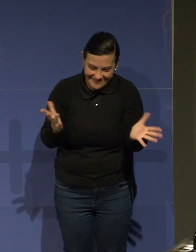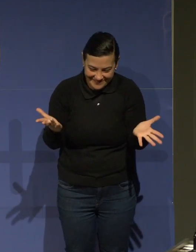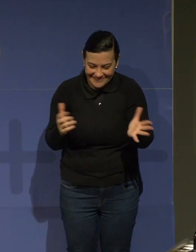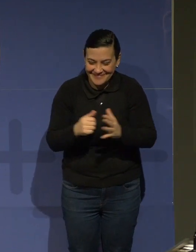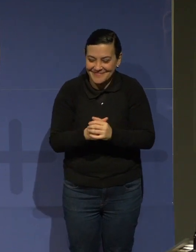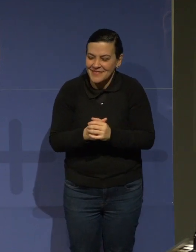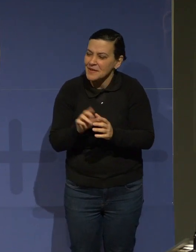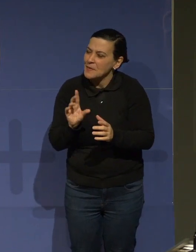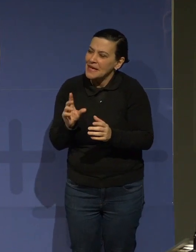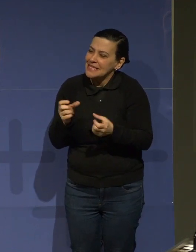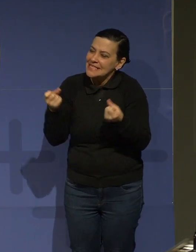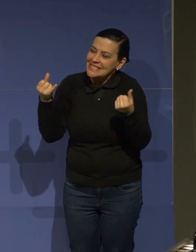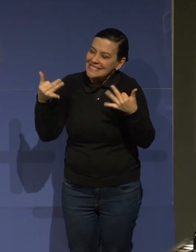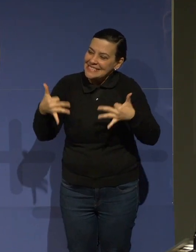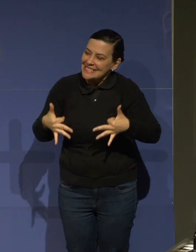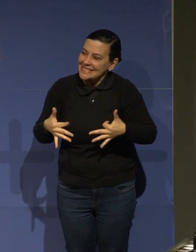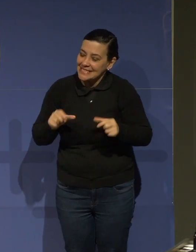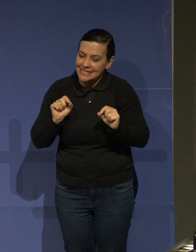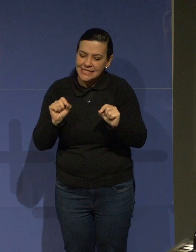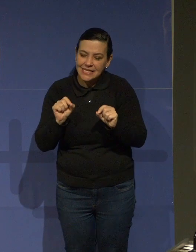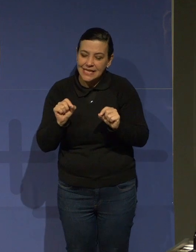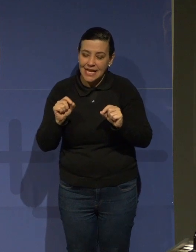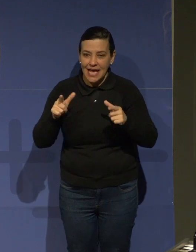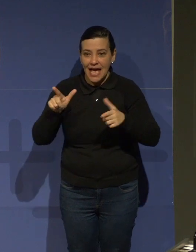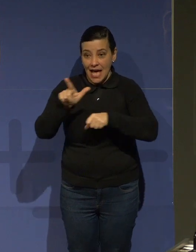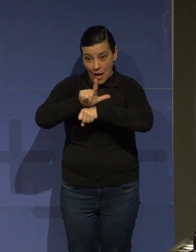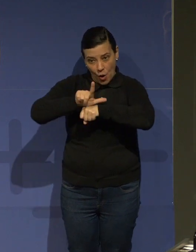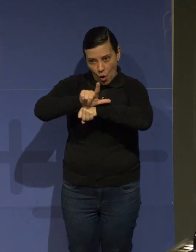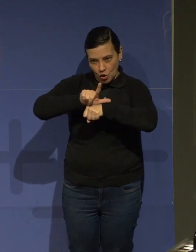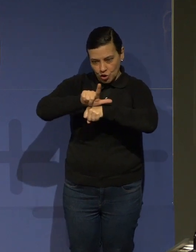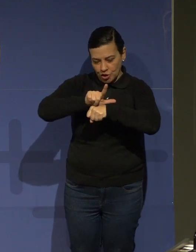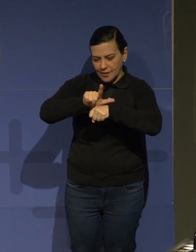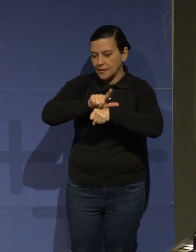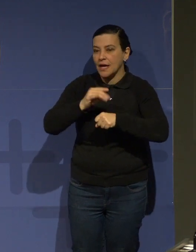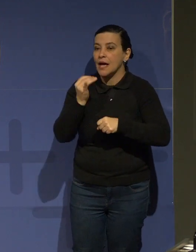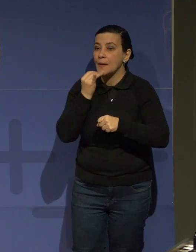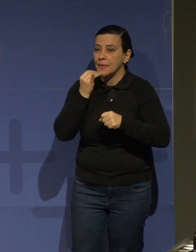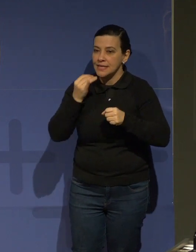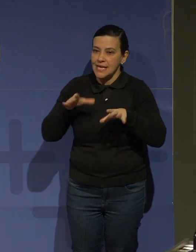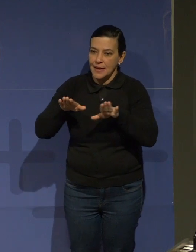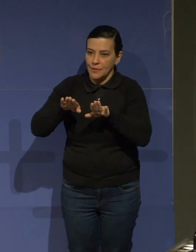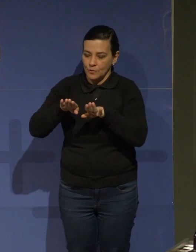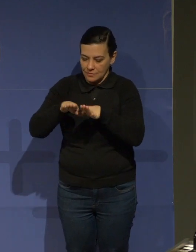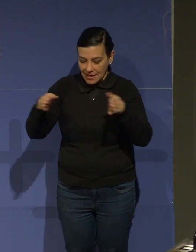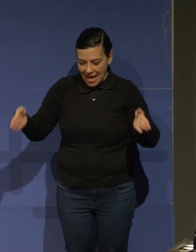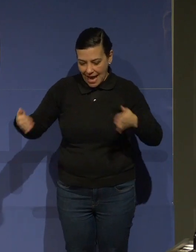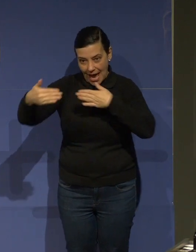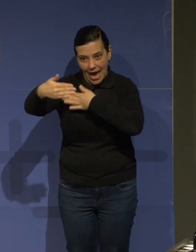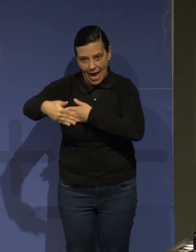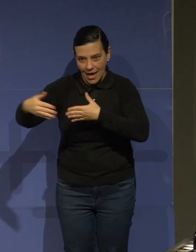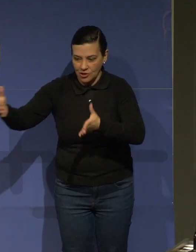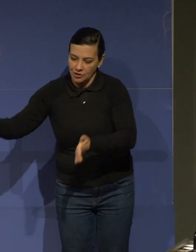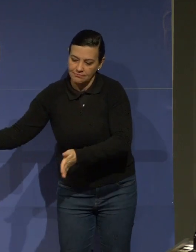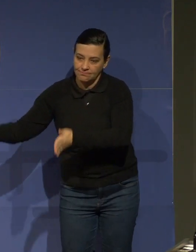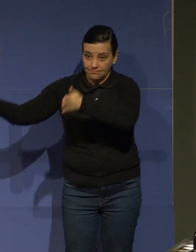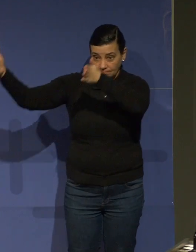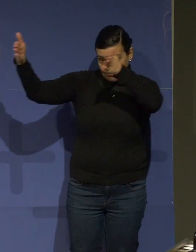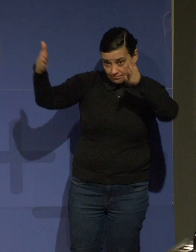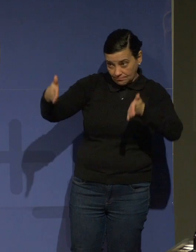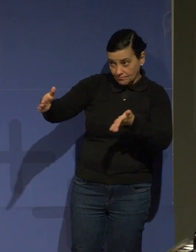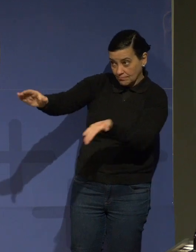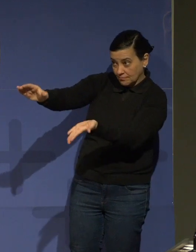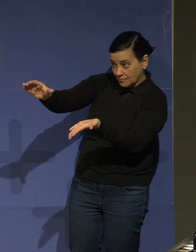aqui? Essa loja, eles entregavam os móveis em caixas, e a gente abriu a caixa, no